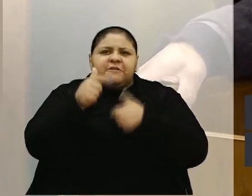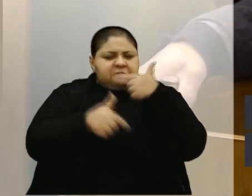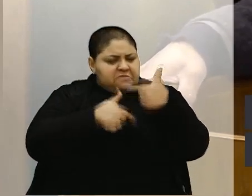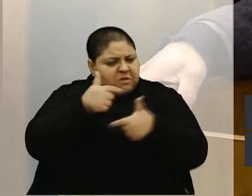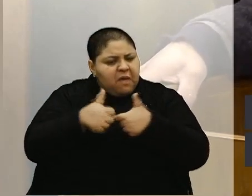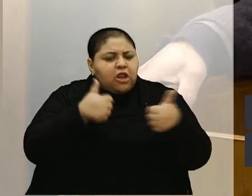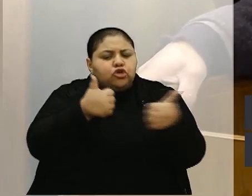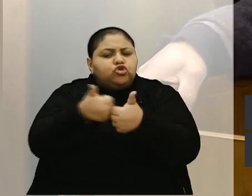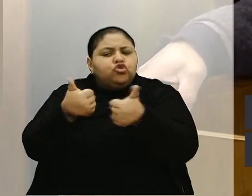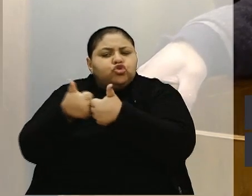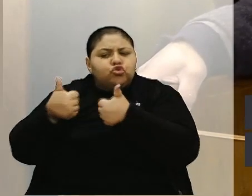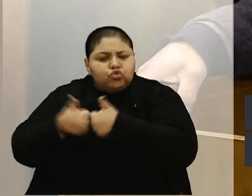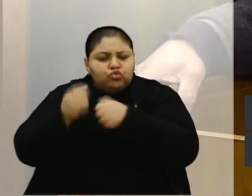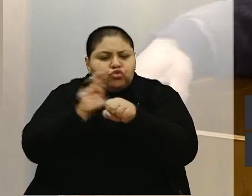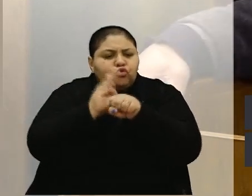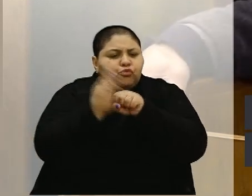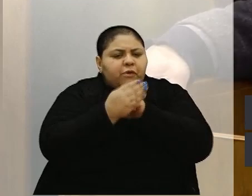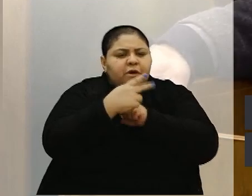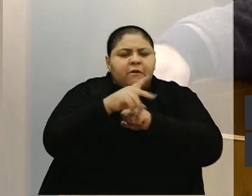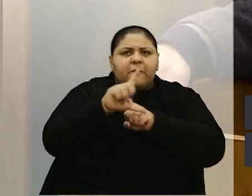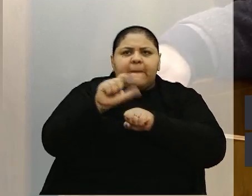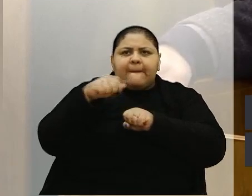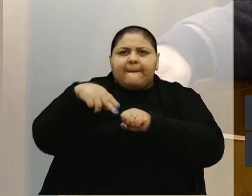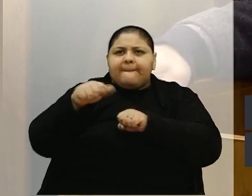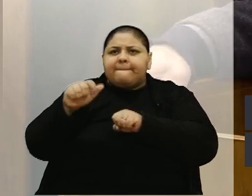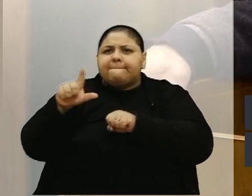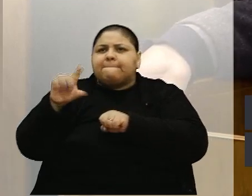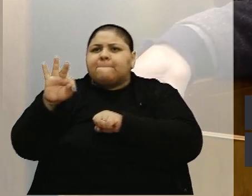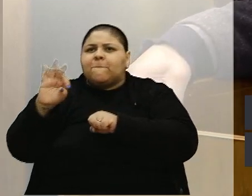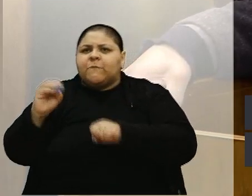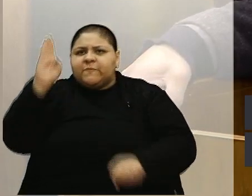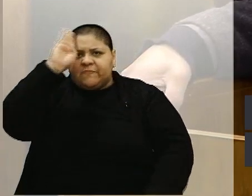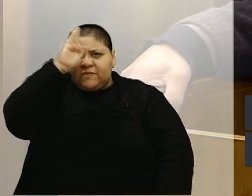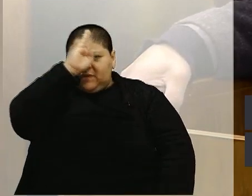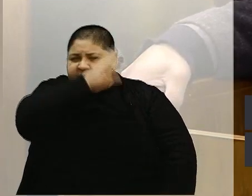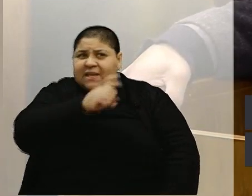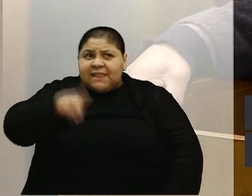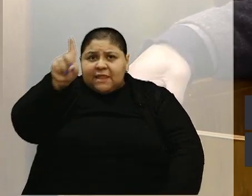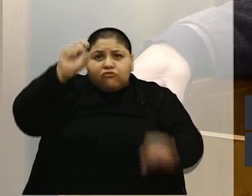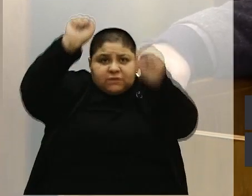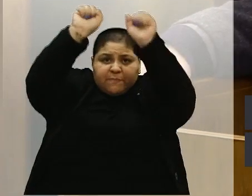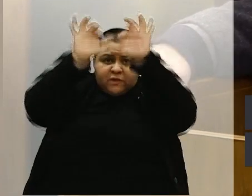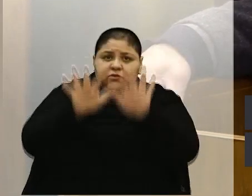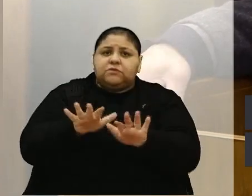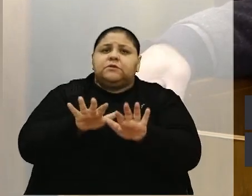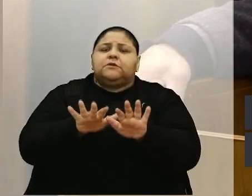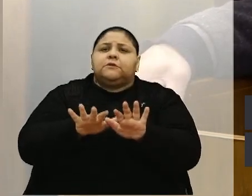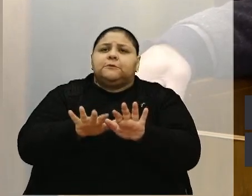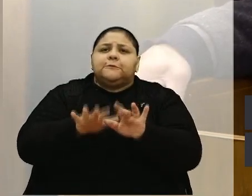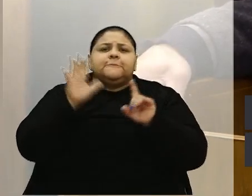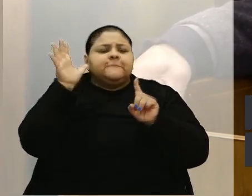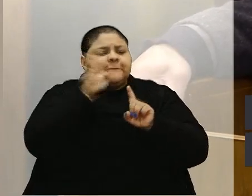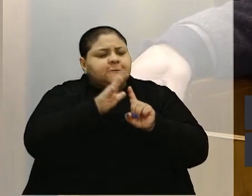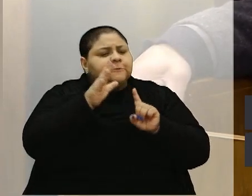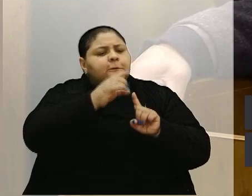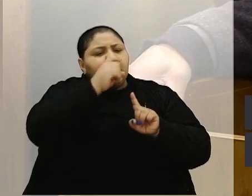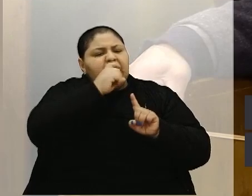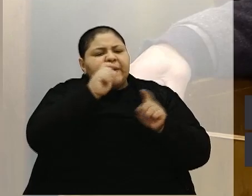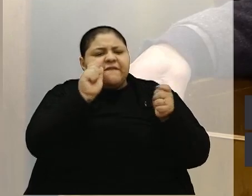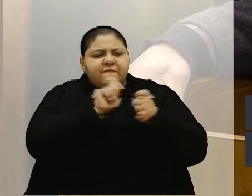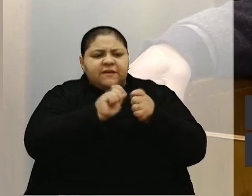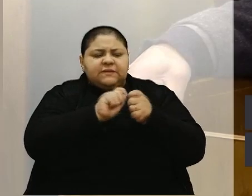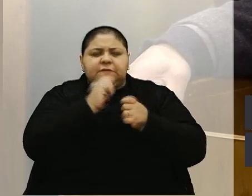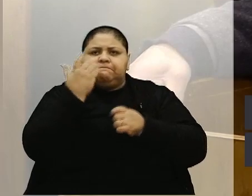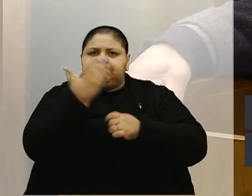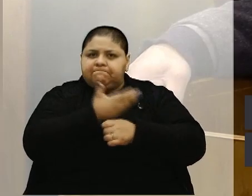junto com o Cici lá no Planalto. O Bressan, na sua região, Bressan, que Deus abençoe. Se inspire naquilo que teu pai fez.